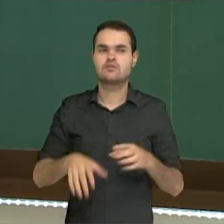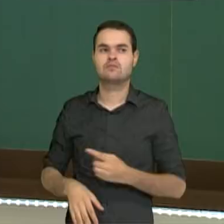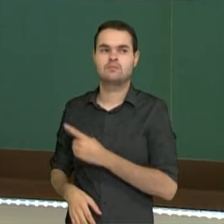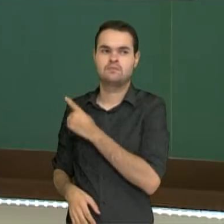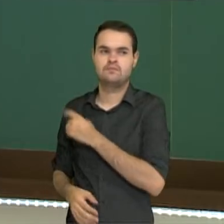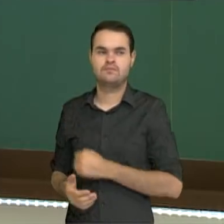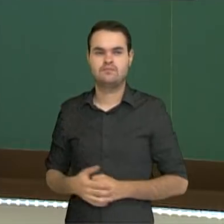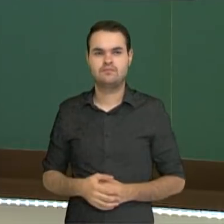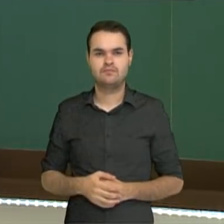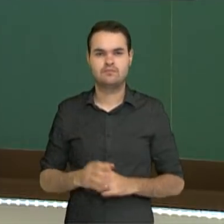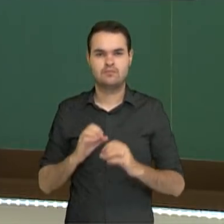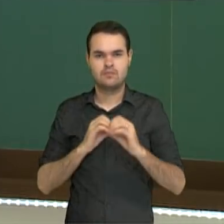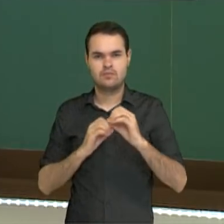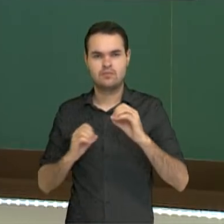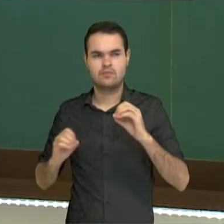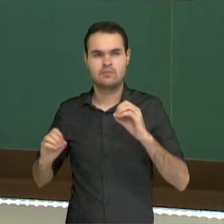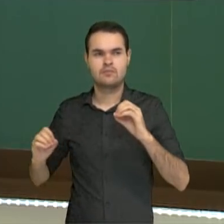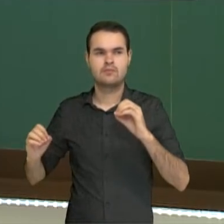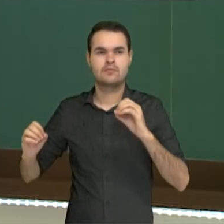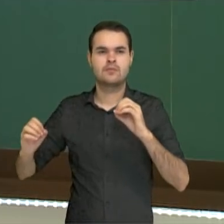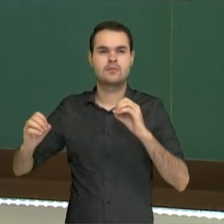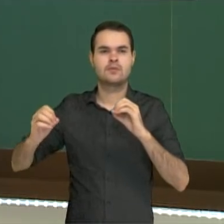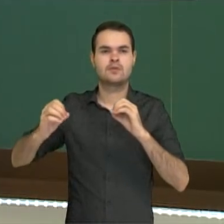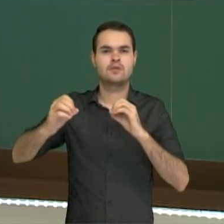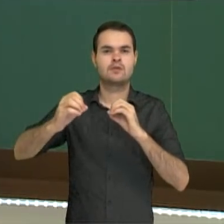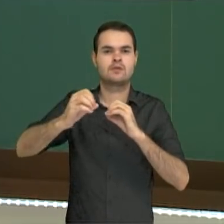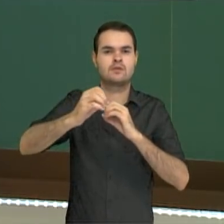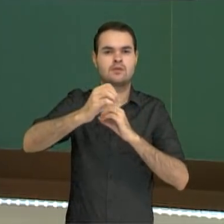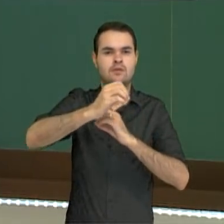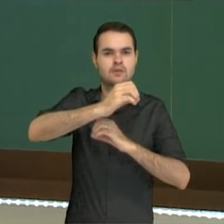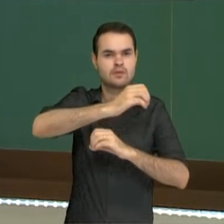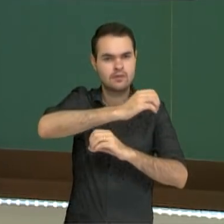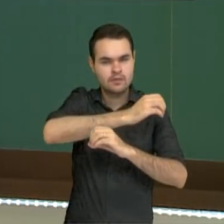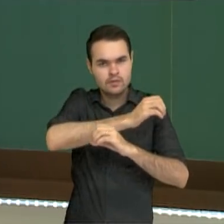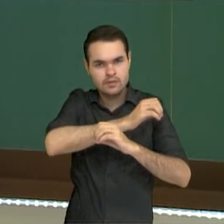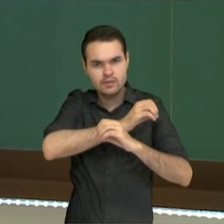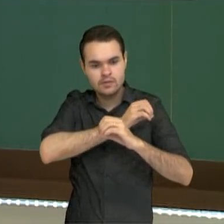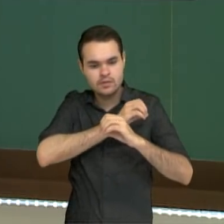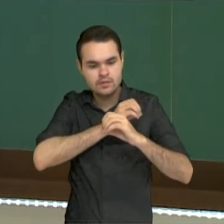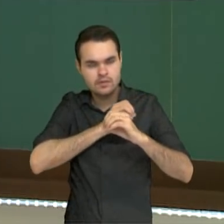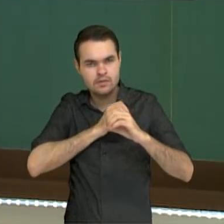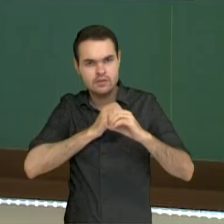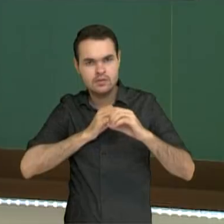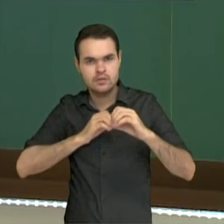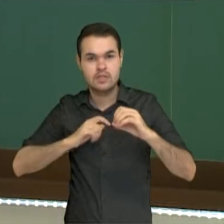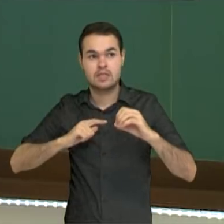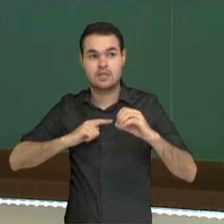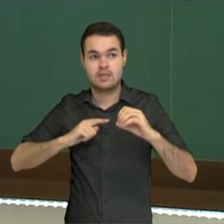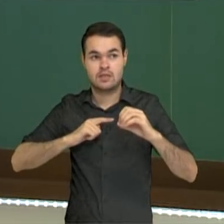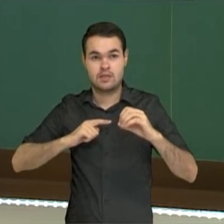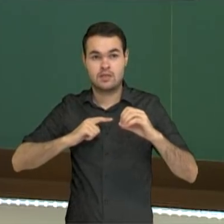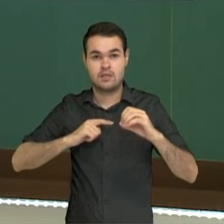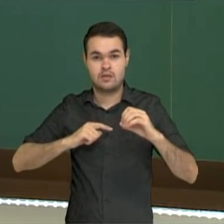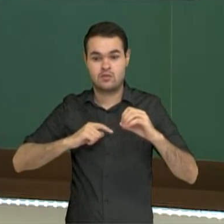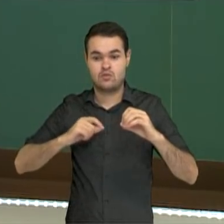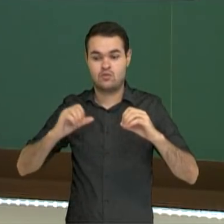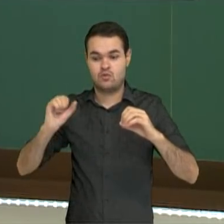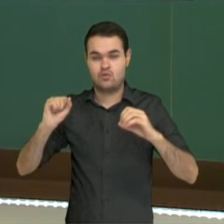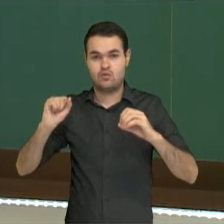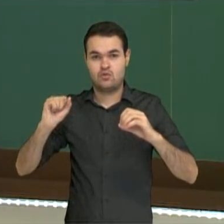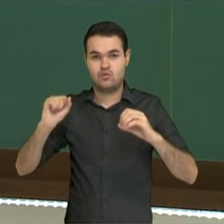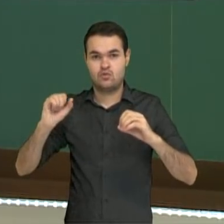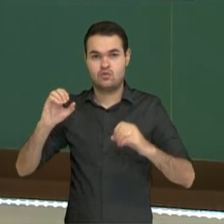isso. Conforme a Terra vai se deslocando ali no movimento de translação, eu vou tendo lá o solstício, depois na